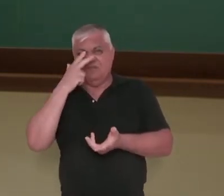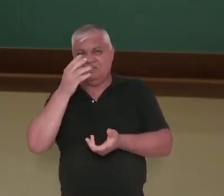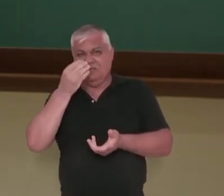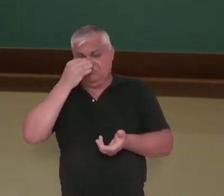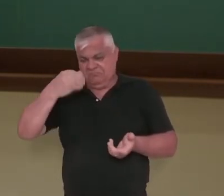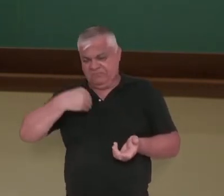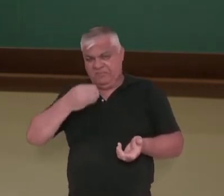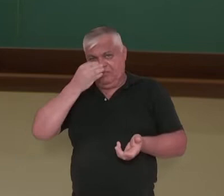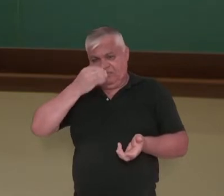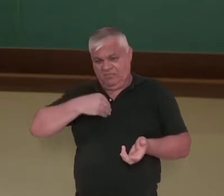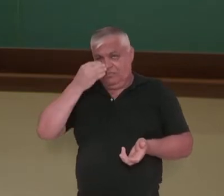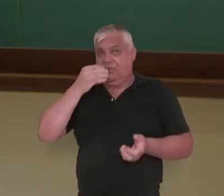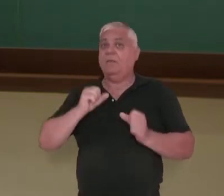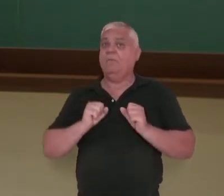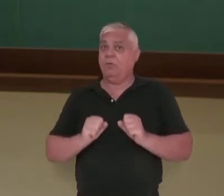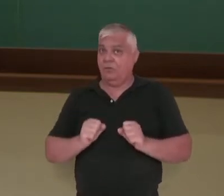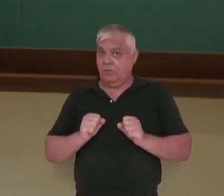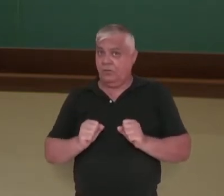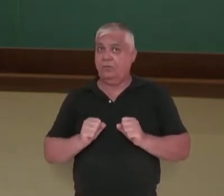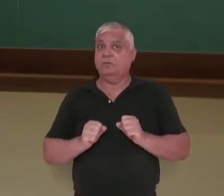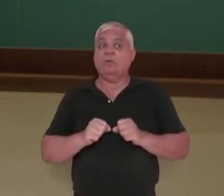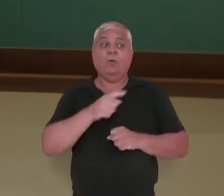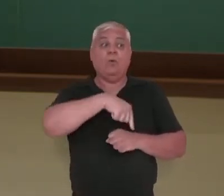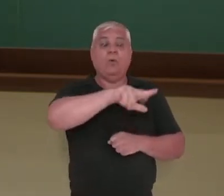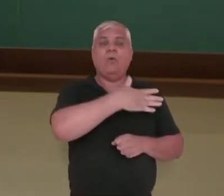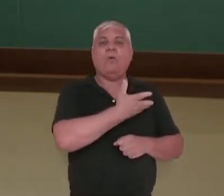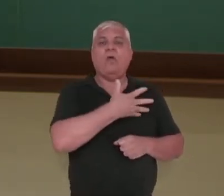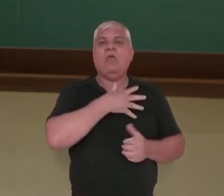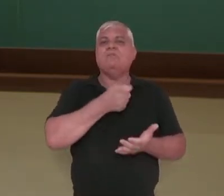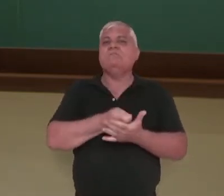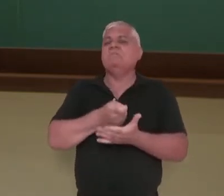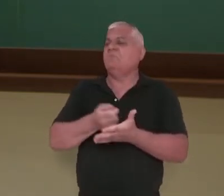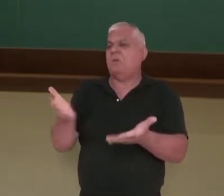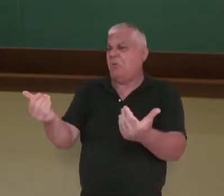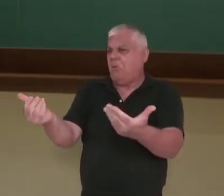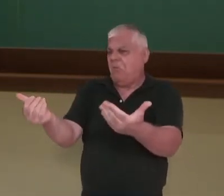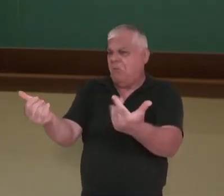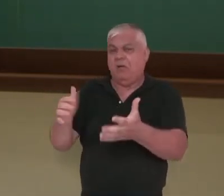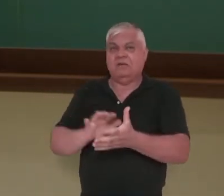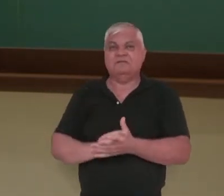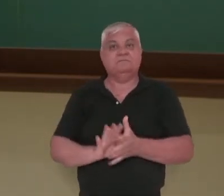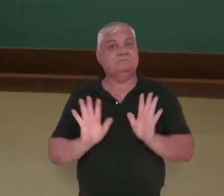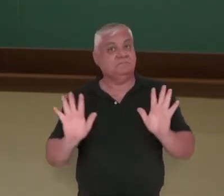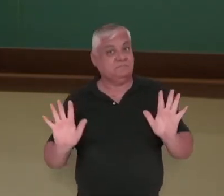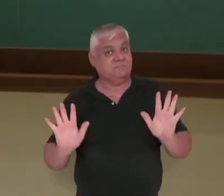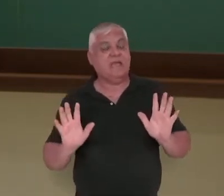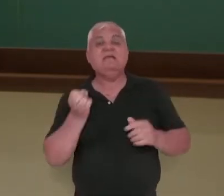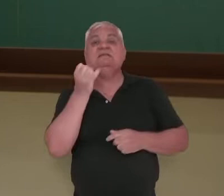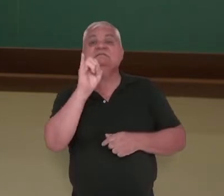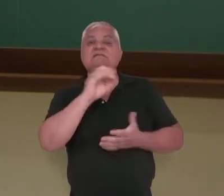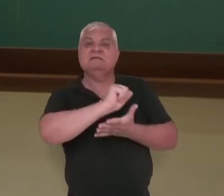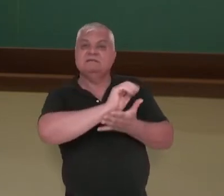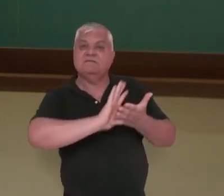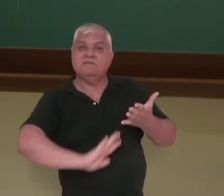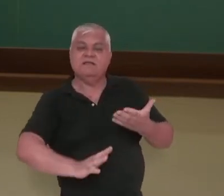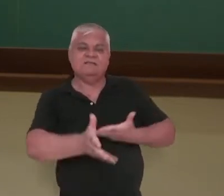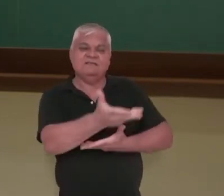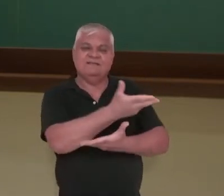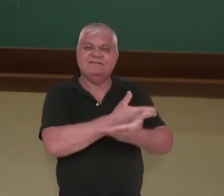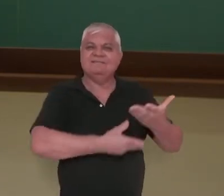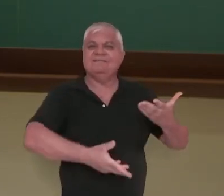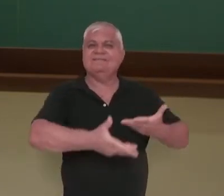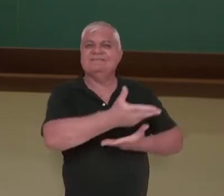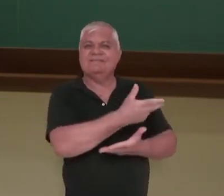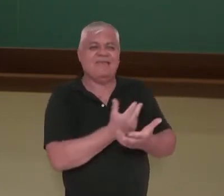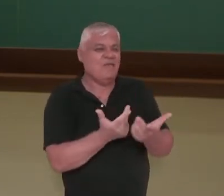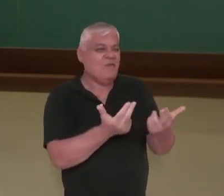lado, possa fazer com que os colegas cobrem muito dele. E sim, se nós colocarmos algumas atividades mais cooperativas, então esse